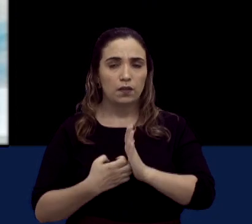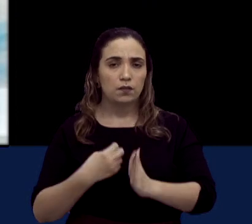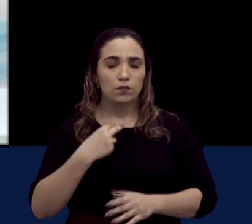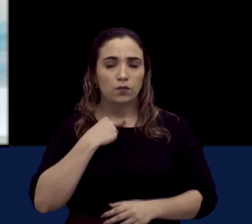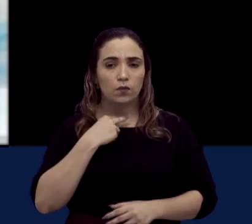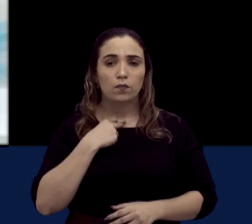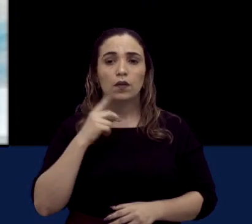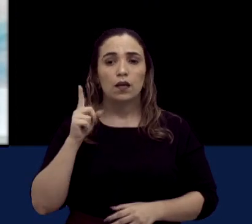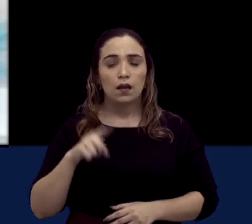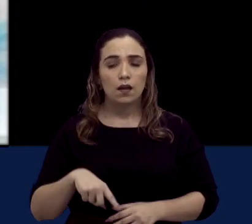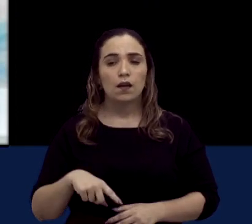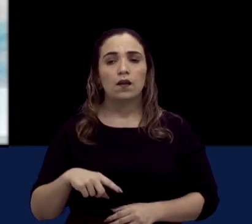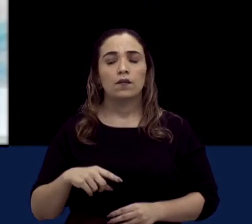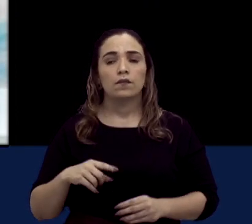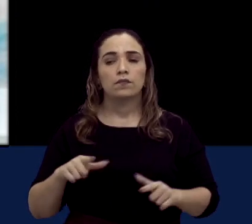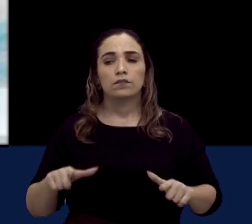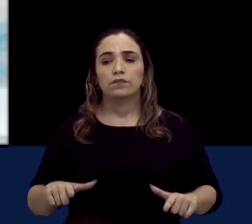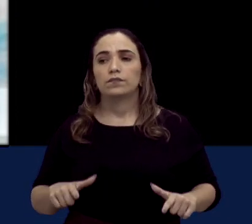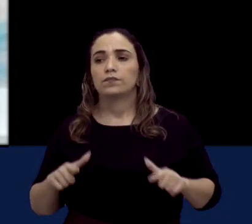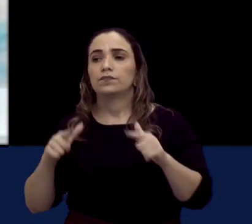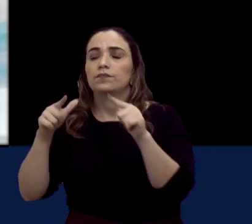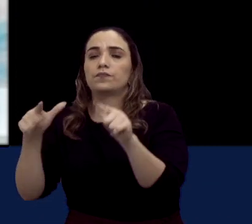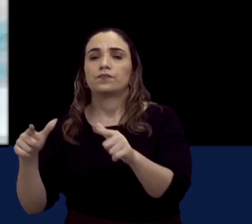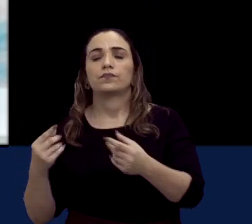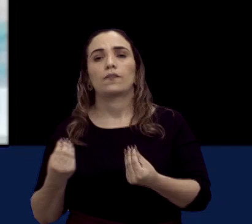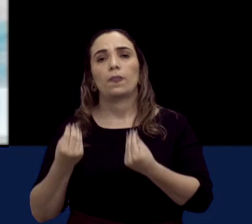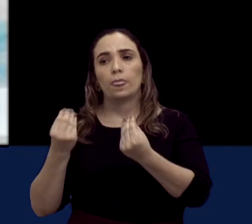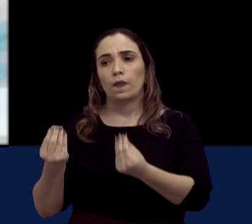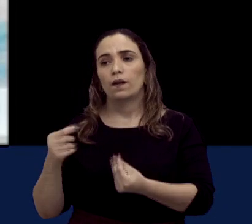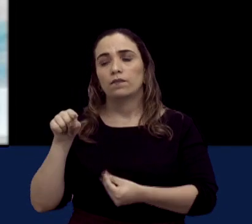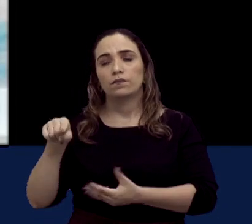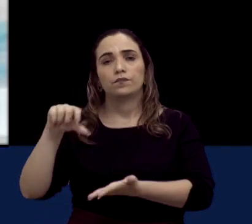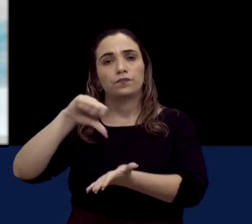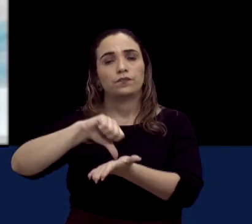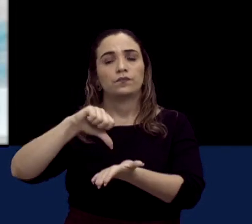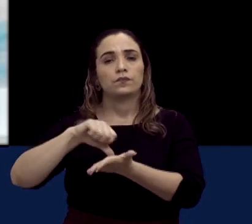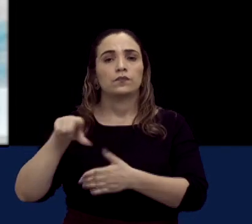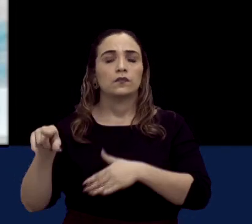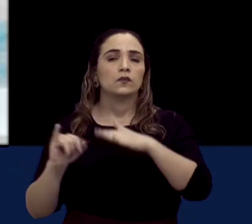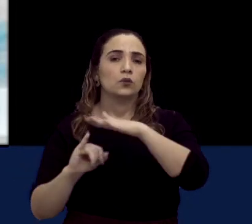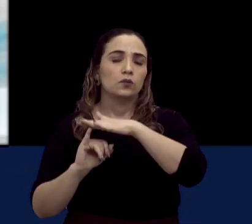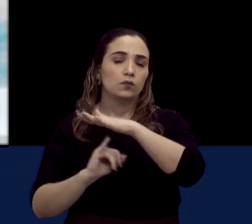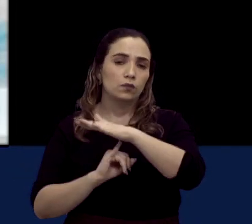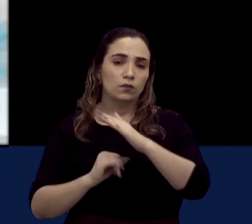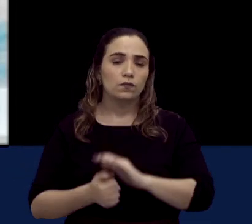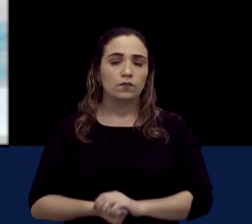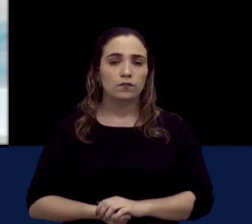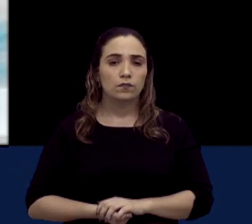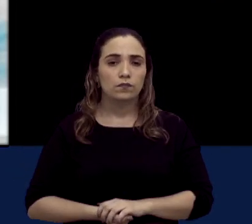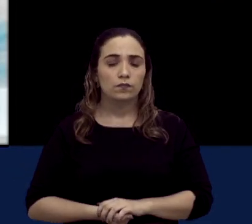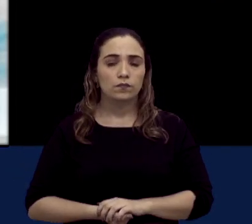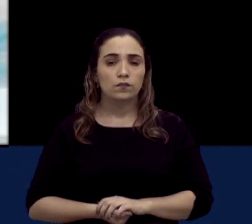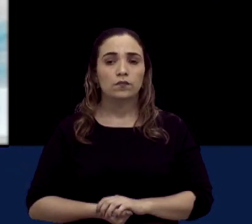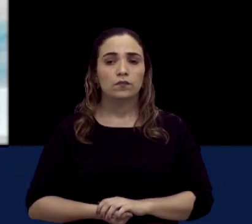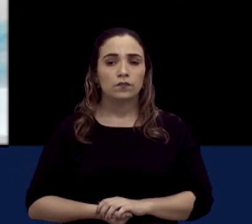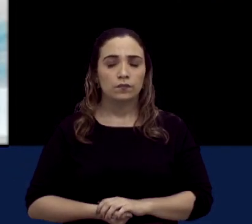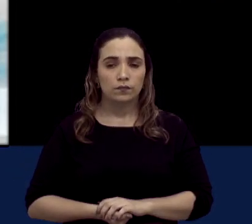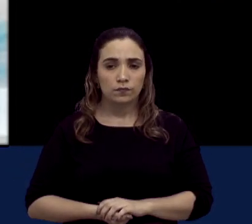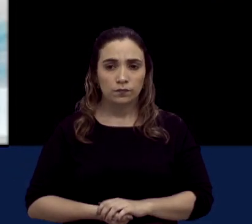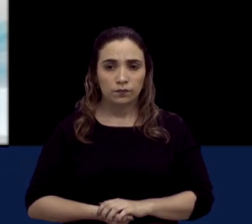é uma qualificação que é dada para uma determinada instituição. E essa